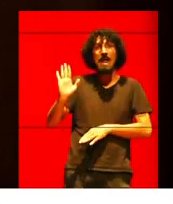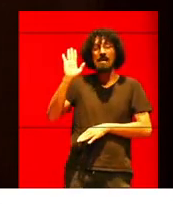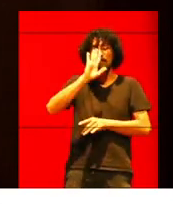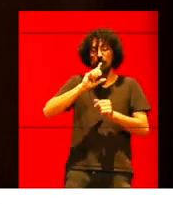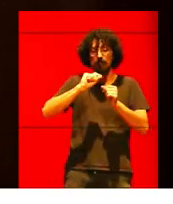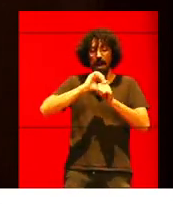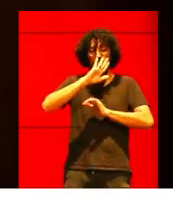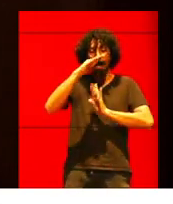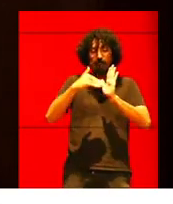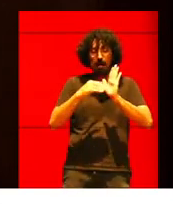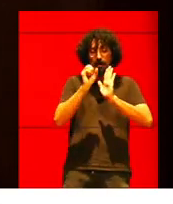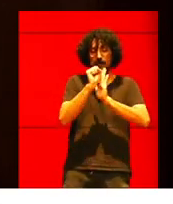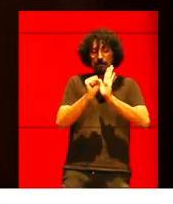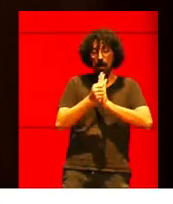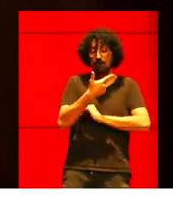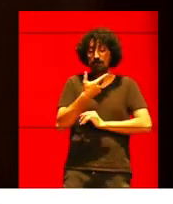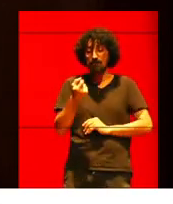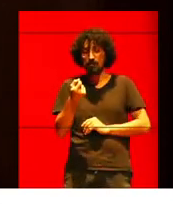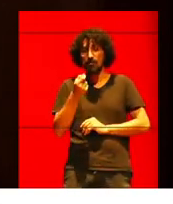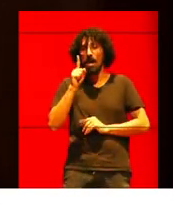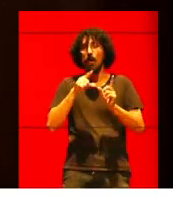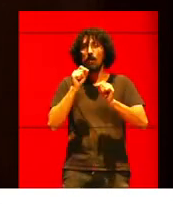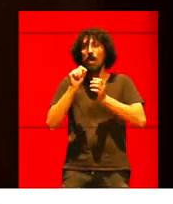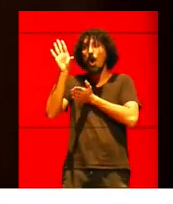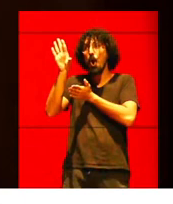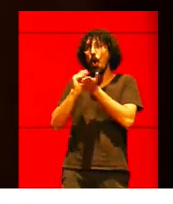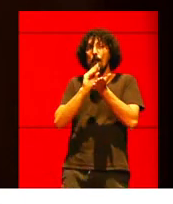século XX era imitação.